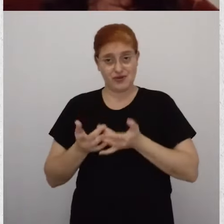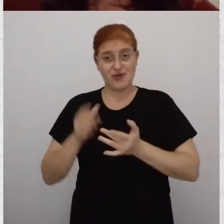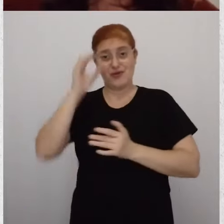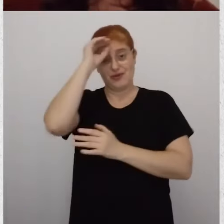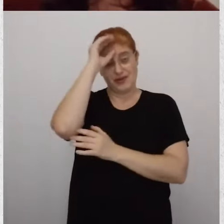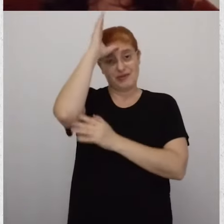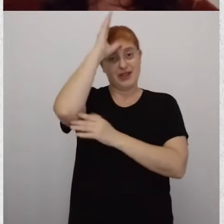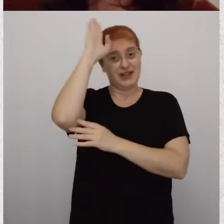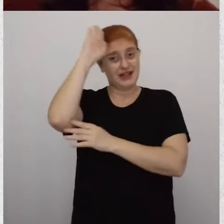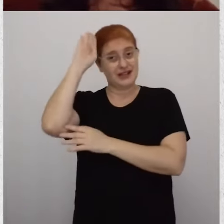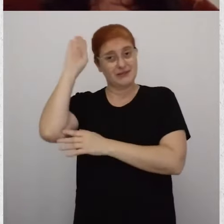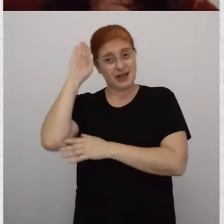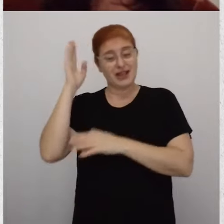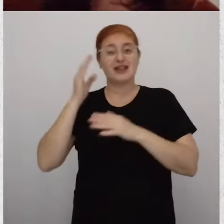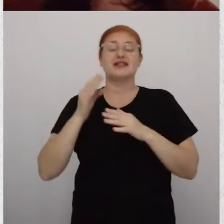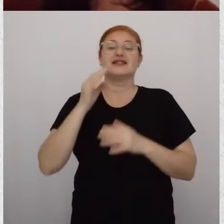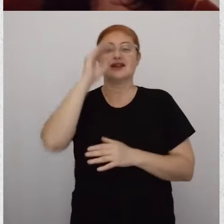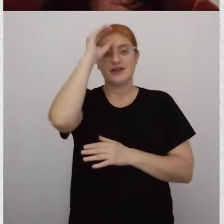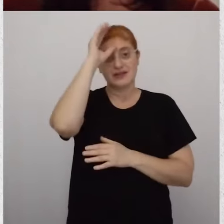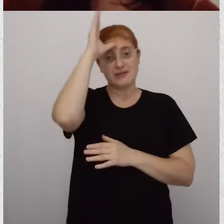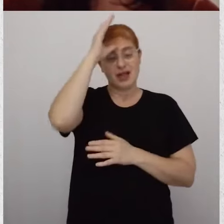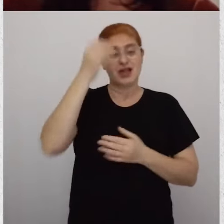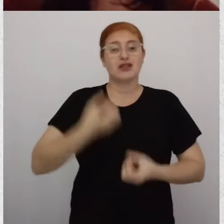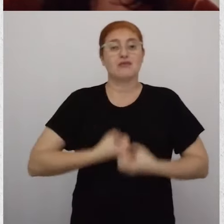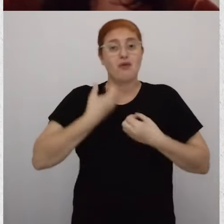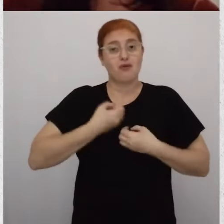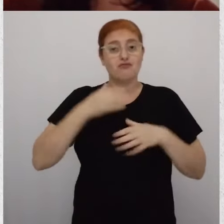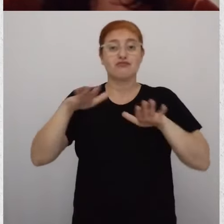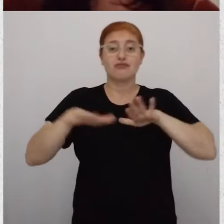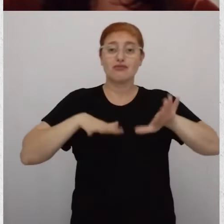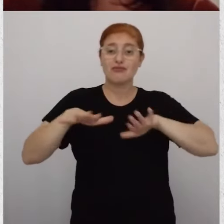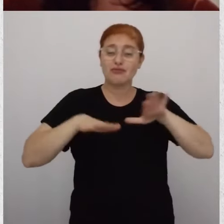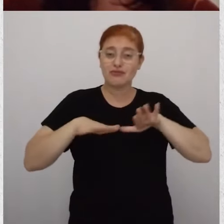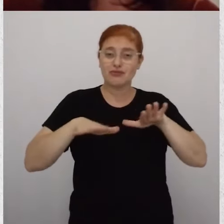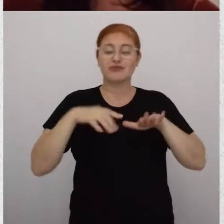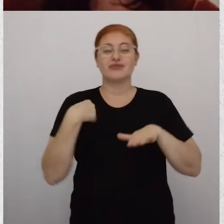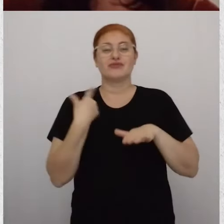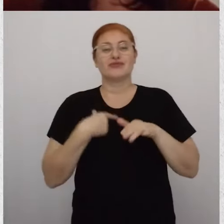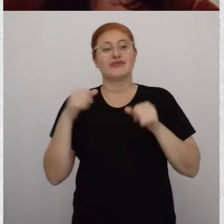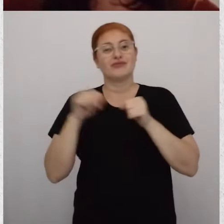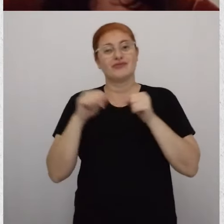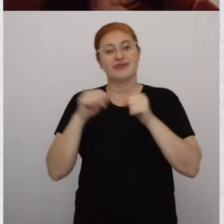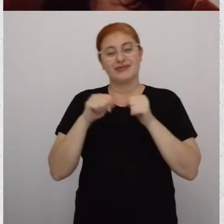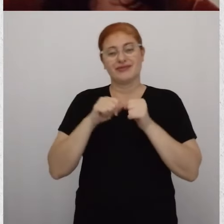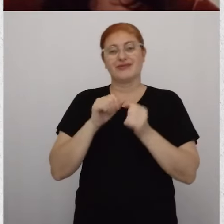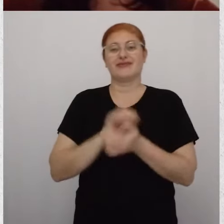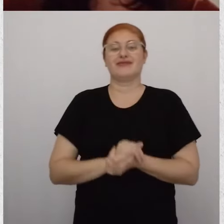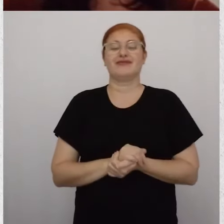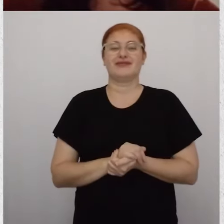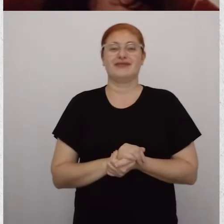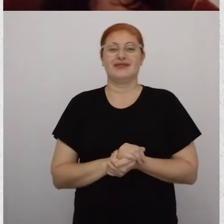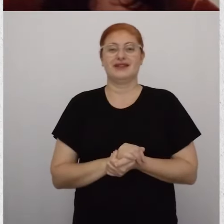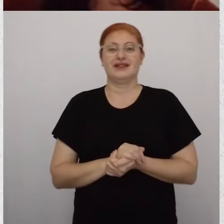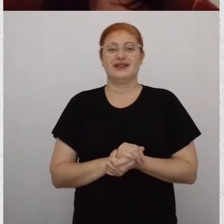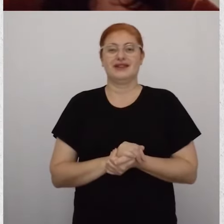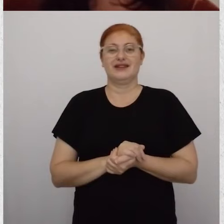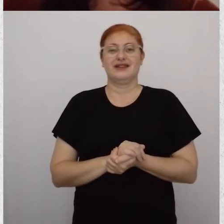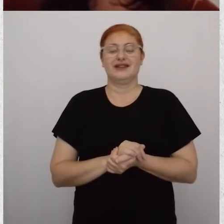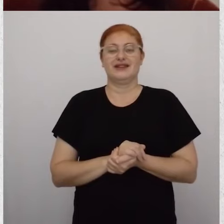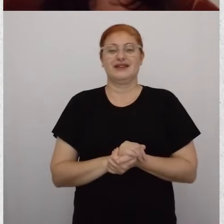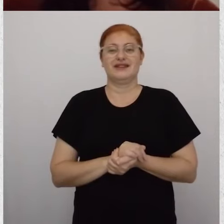conhecimento acadêmico com o conhecimento que se produz no movimento. A gente está fazendo isso nas